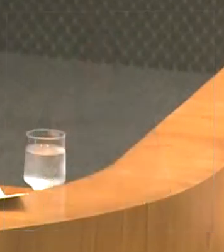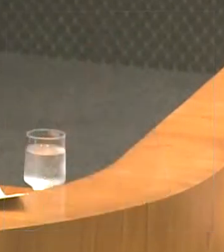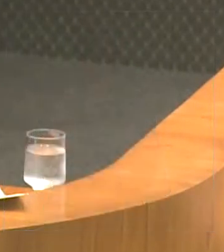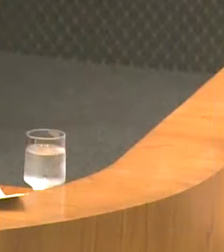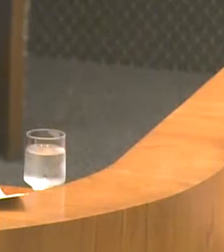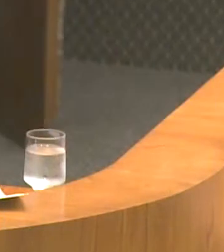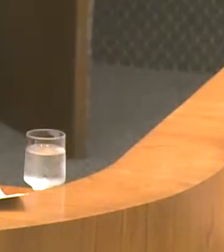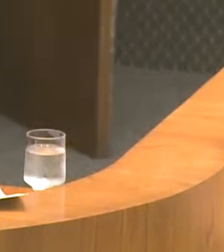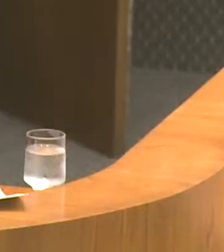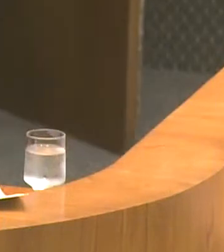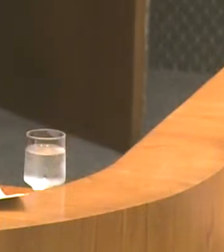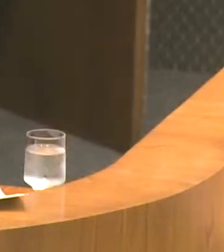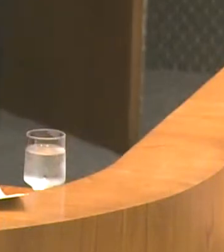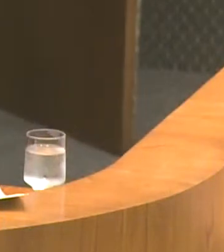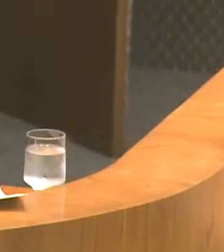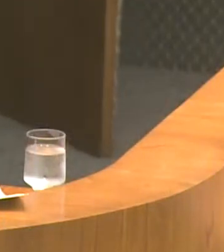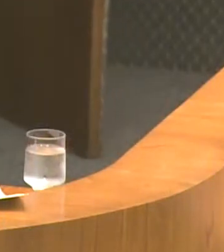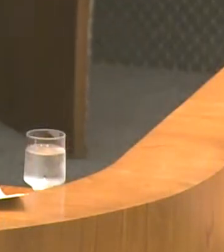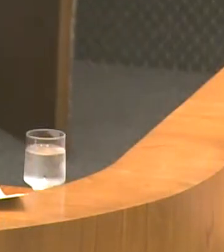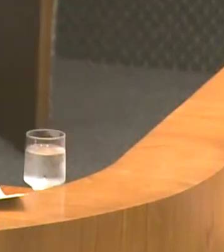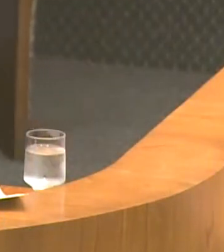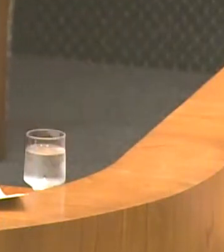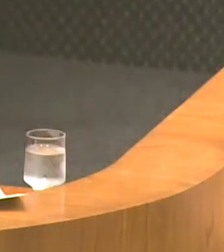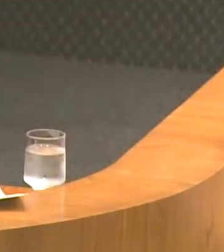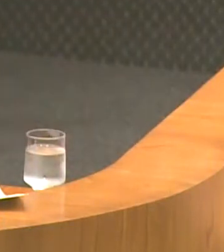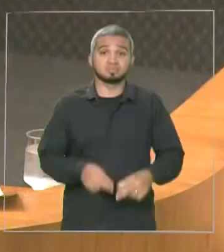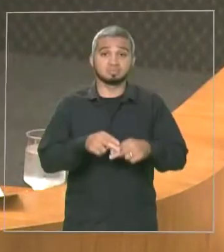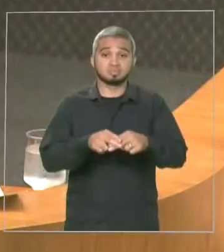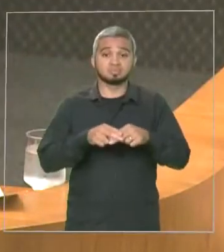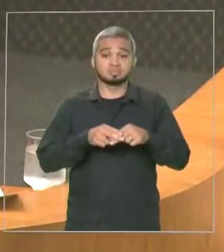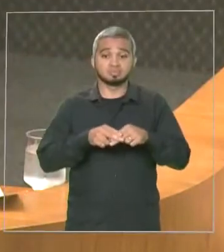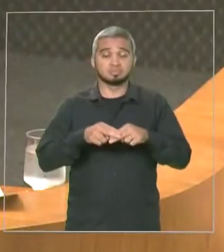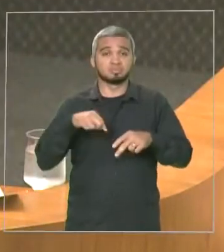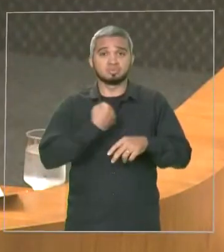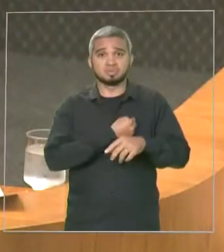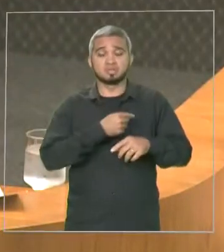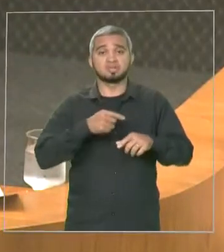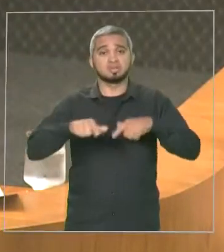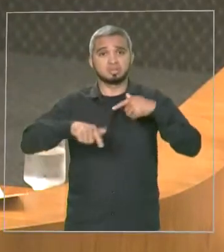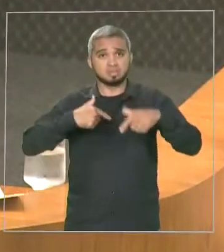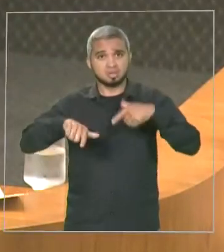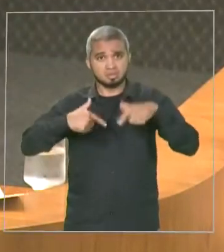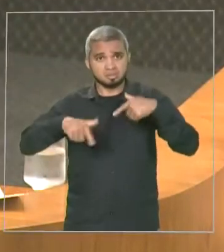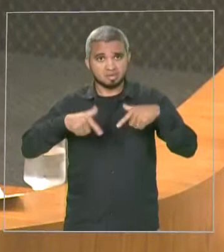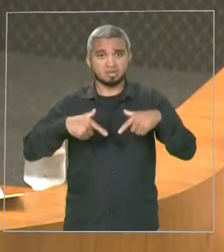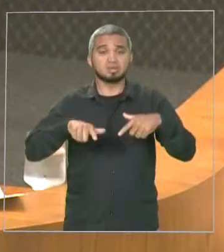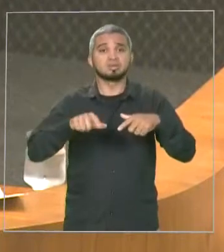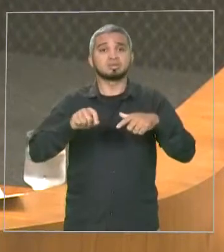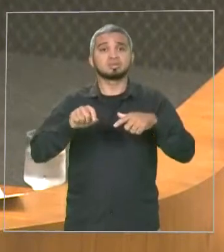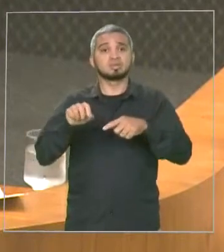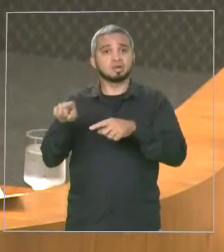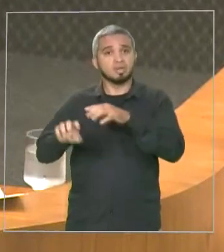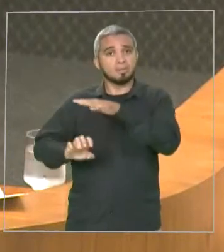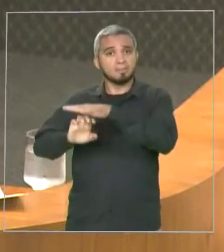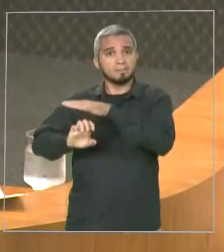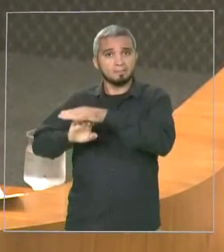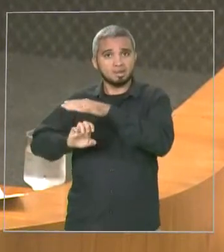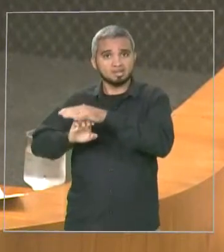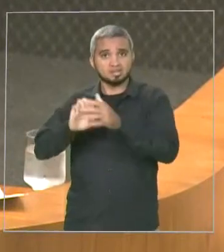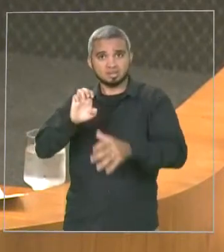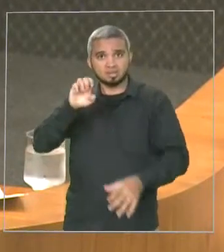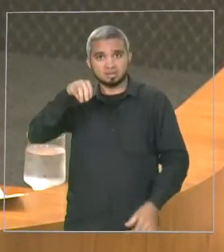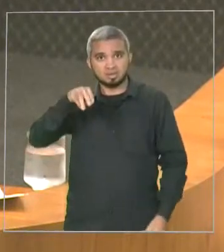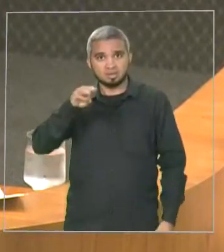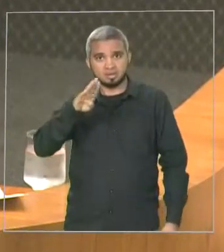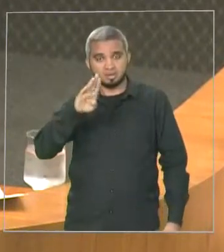ainda estamos trabalhando para que a MCE possa, de fato, tomar conta de gerir